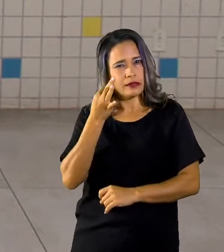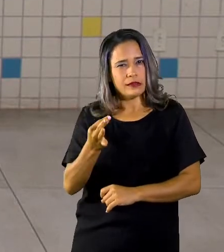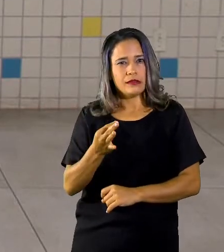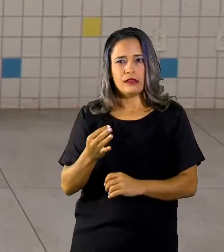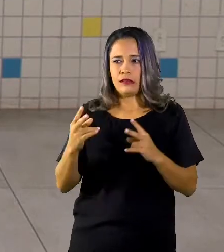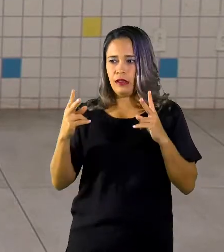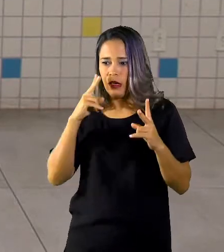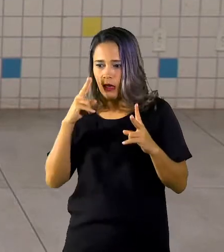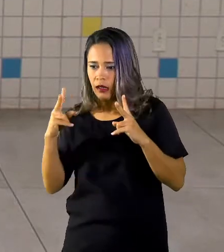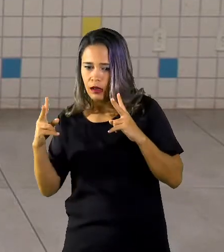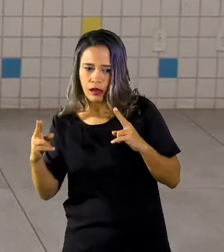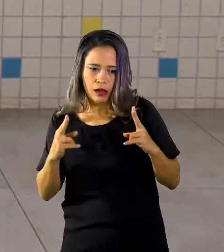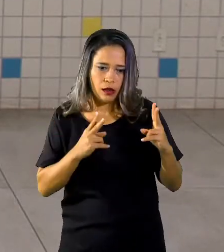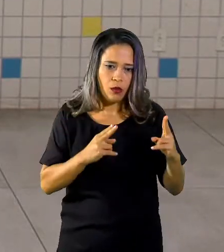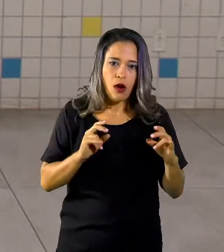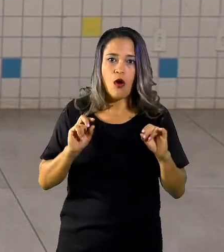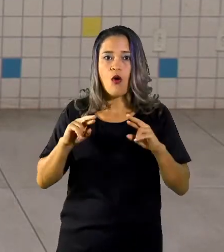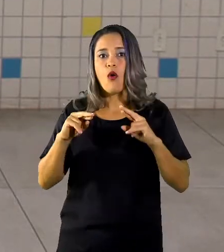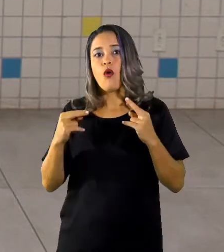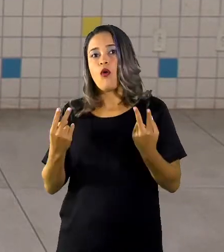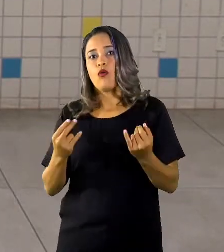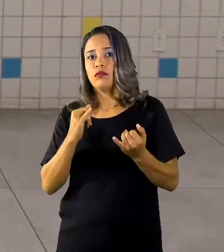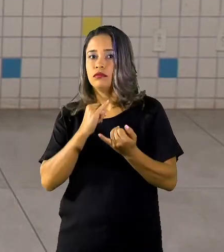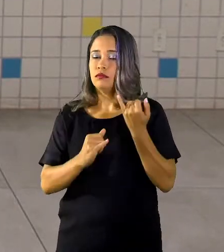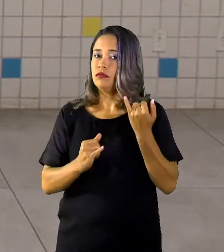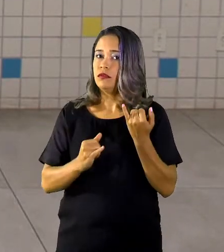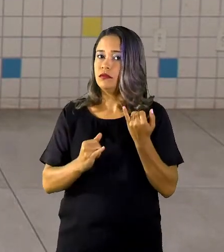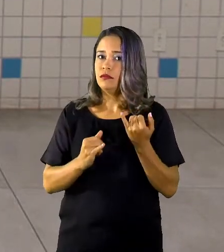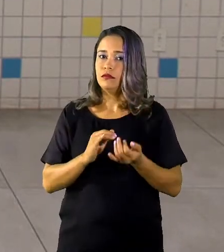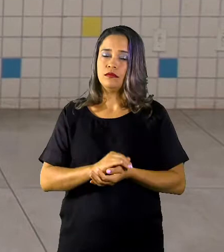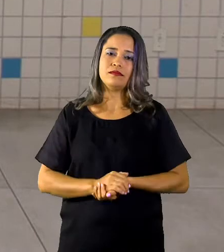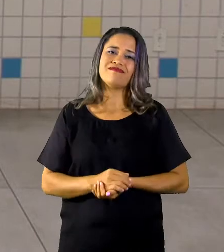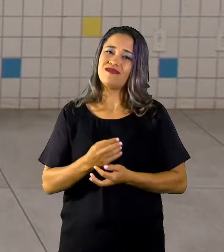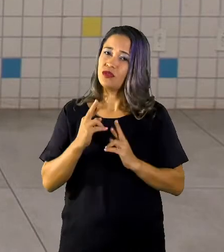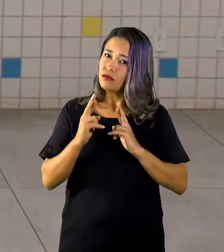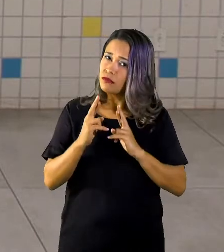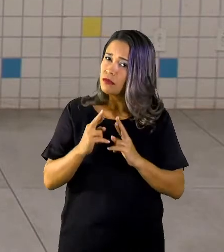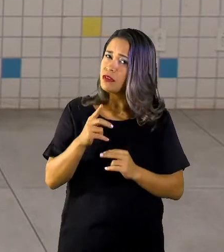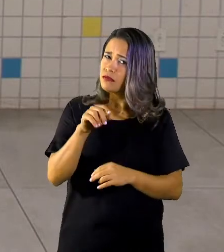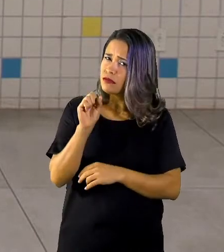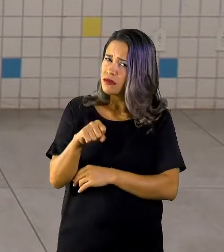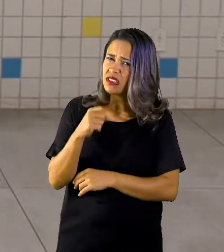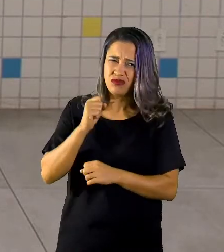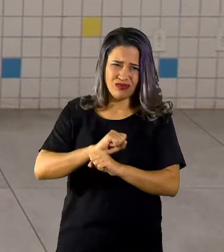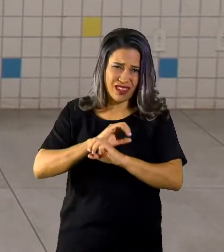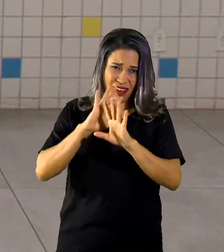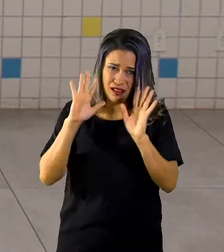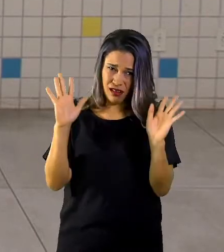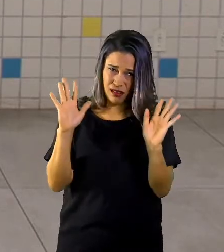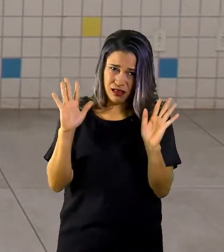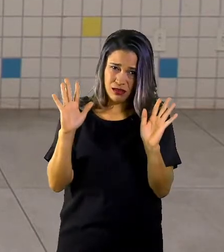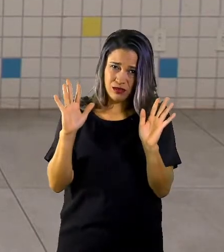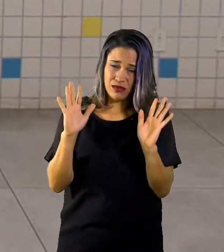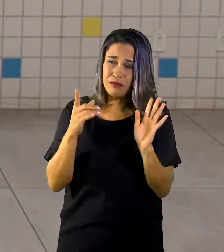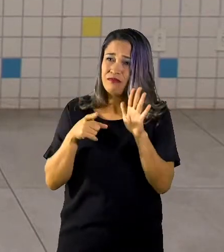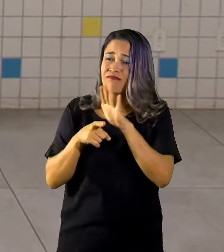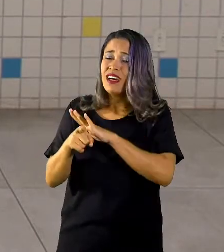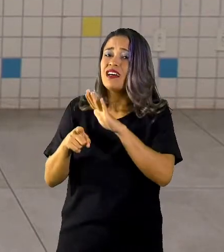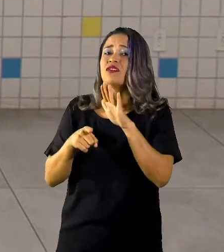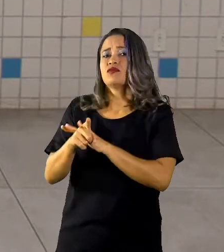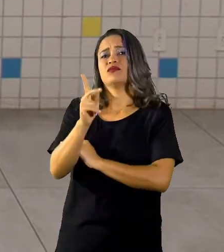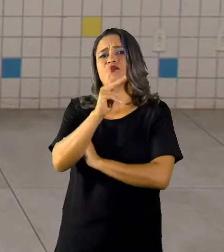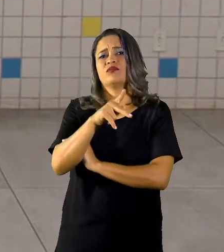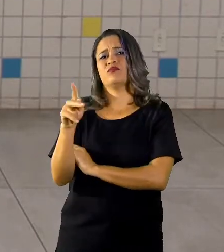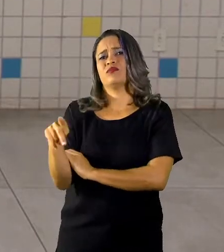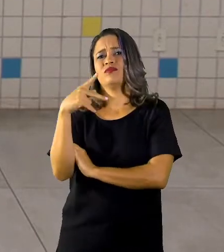entre monômios semelhantes e monômios não semelhantes? Eu espero que sim. Se não tiver ficado claro, pergunta para o seu professor,